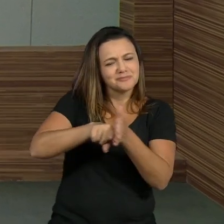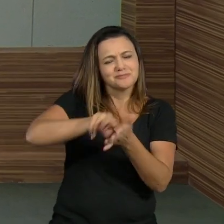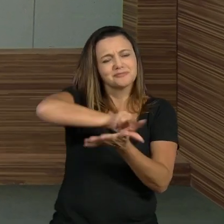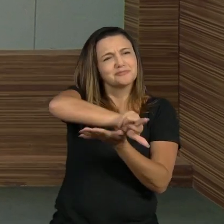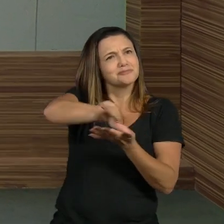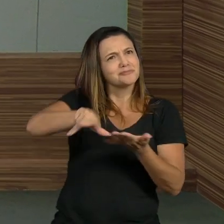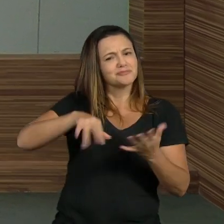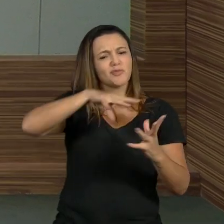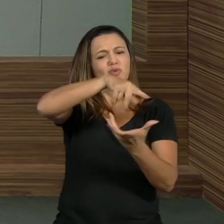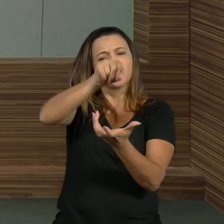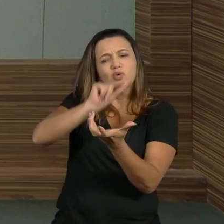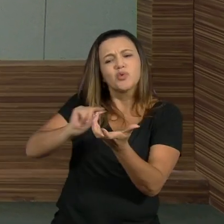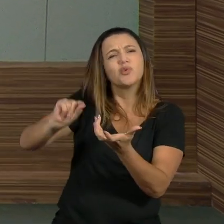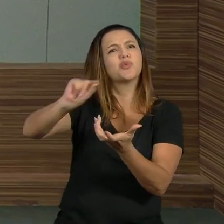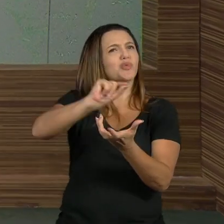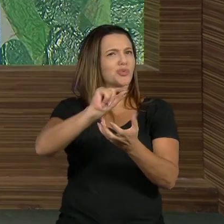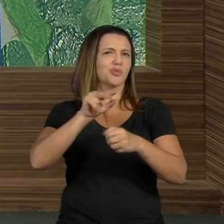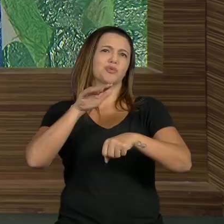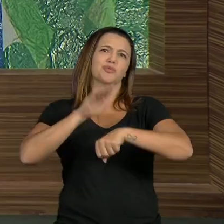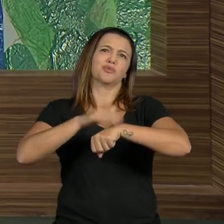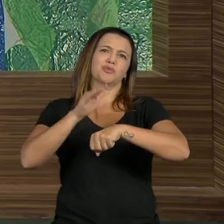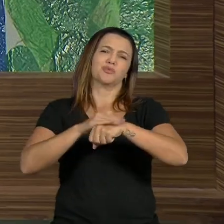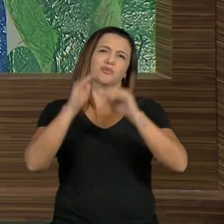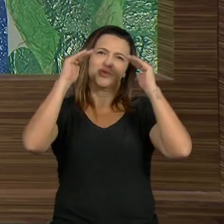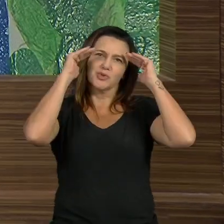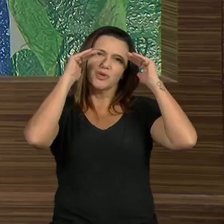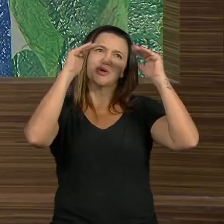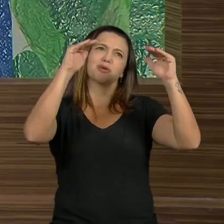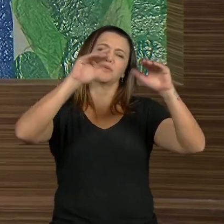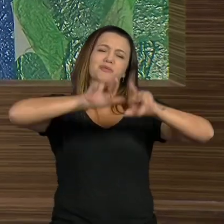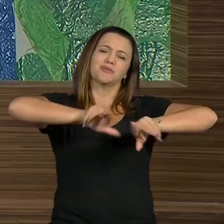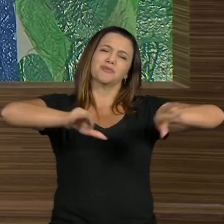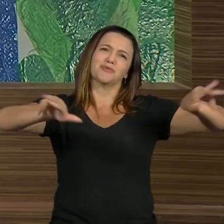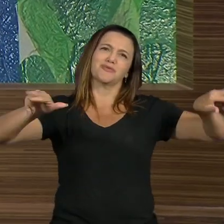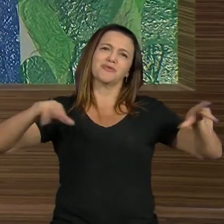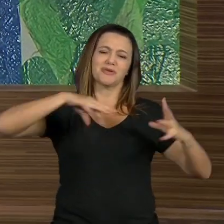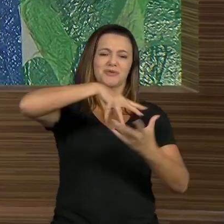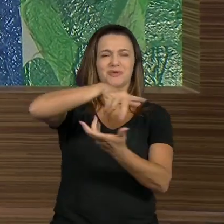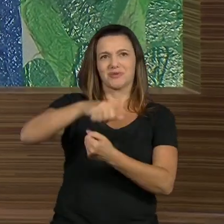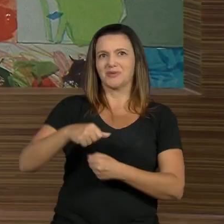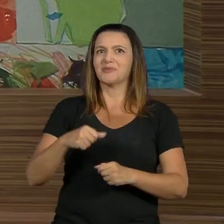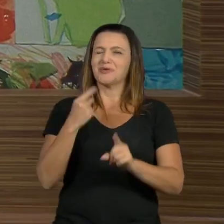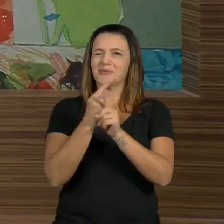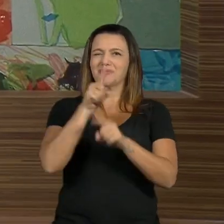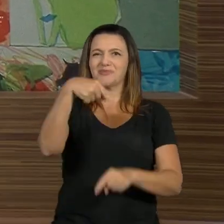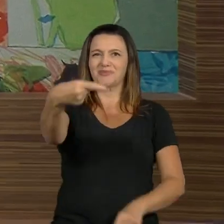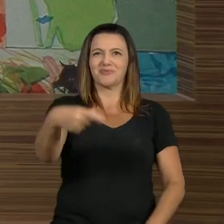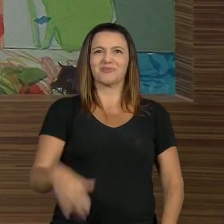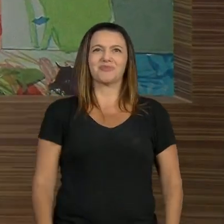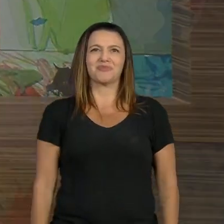que respeite e preserve a diversidade de formas de vida da Terra. Até lá!